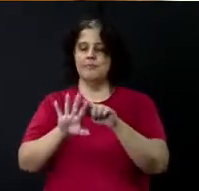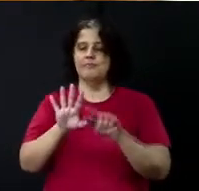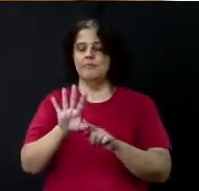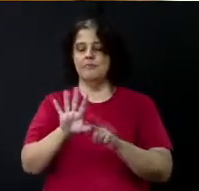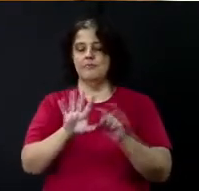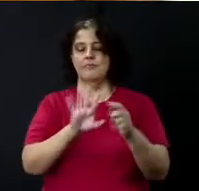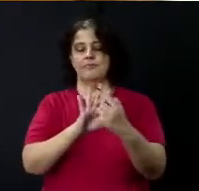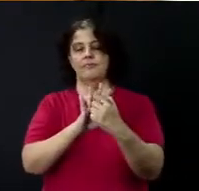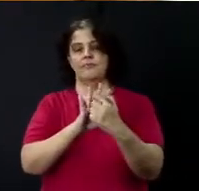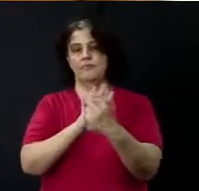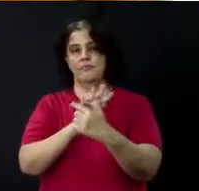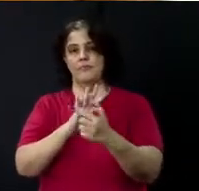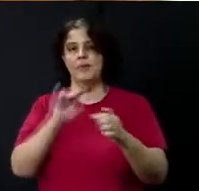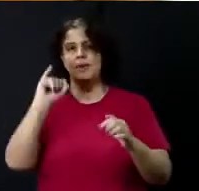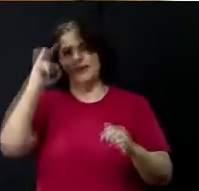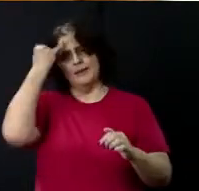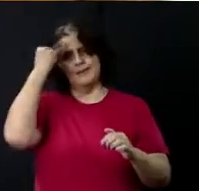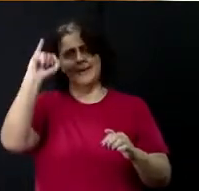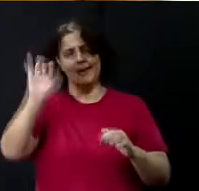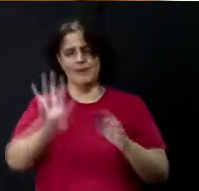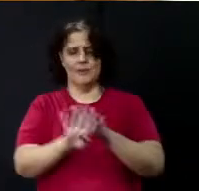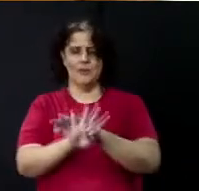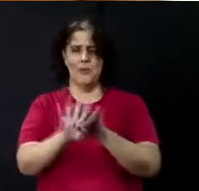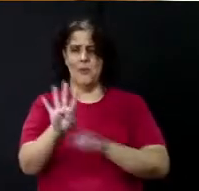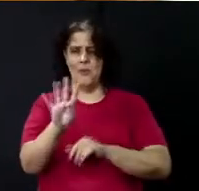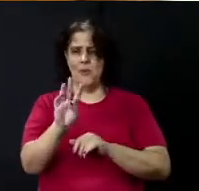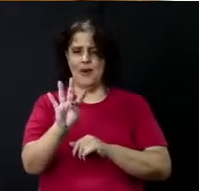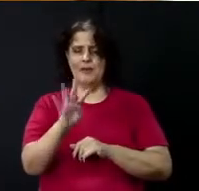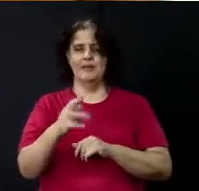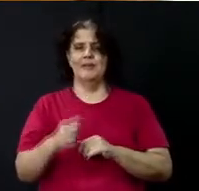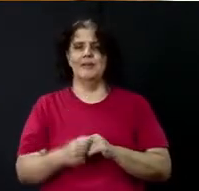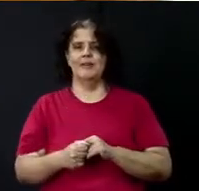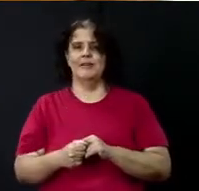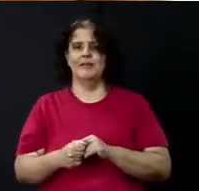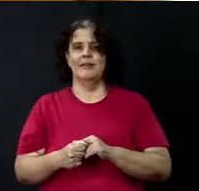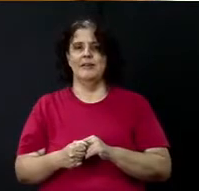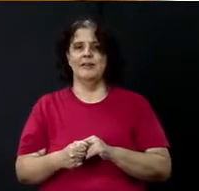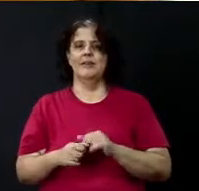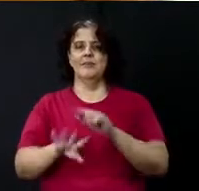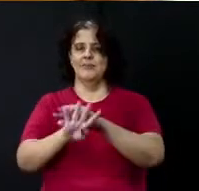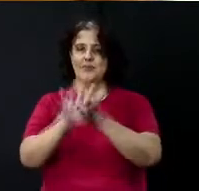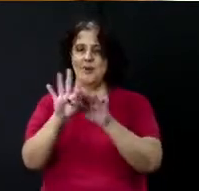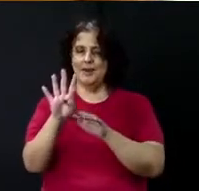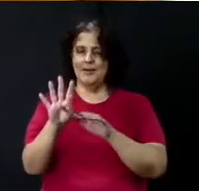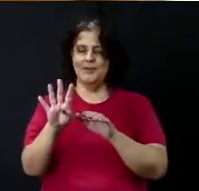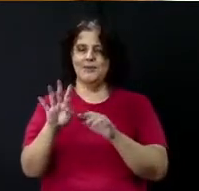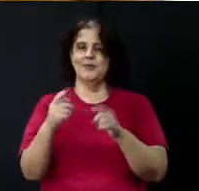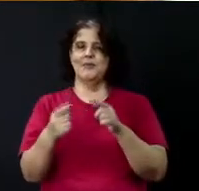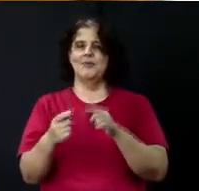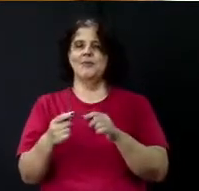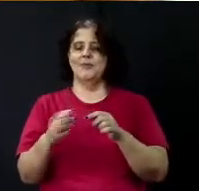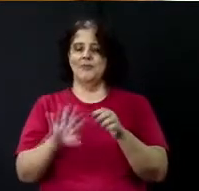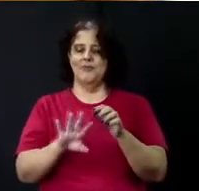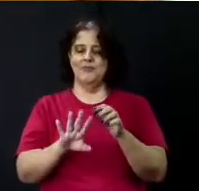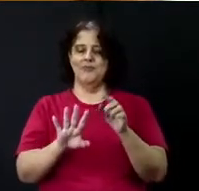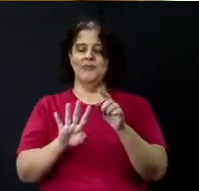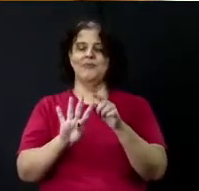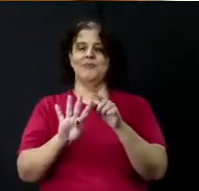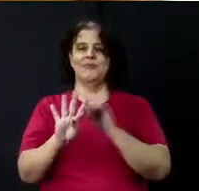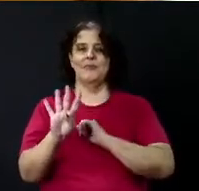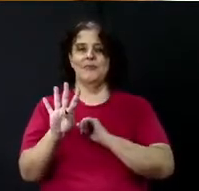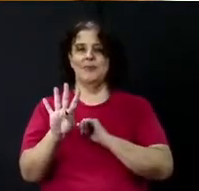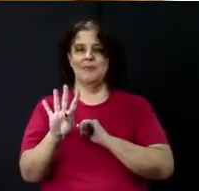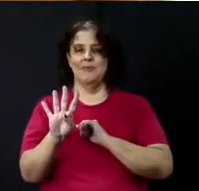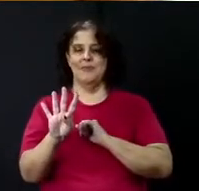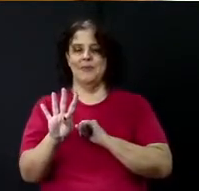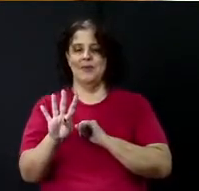mais algumas ideias, mais 4 ideias. Agora, efeitos da salvação. O primeiro efeito da salvação foi